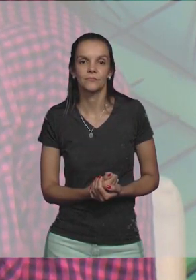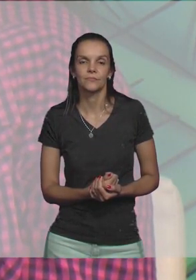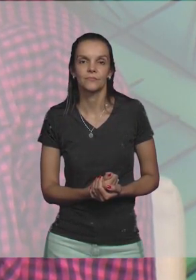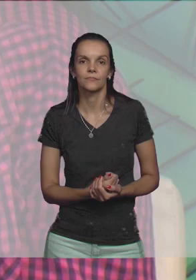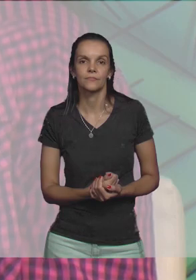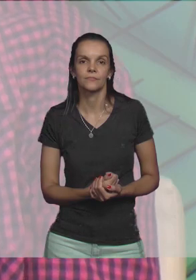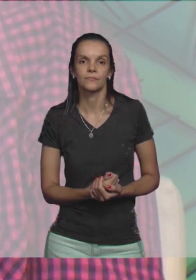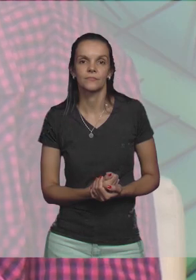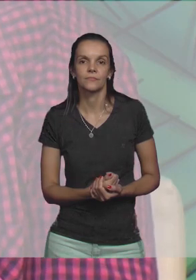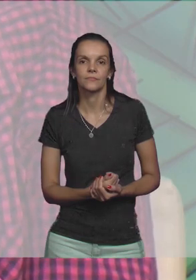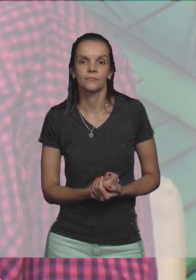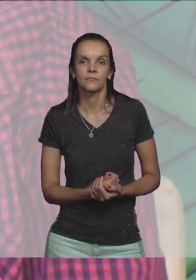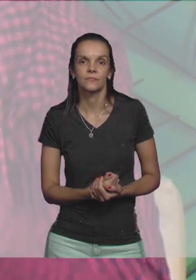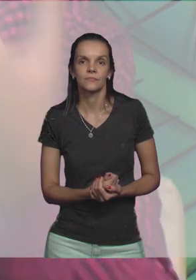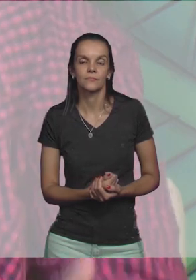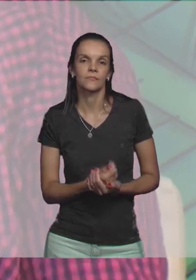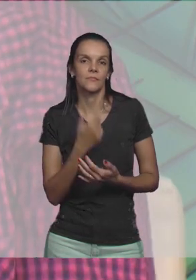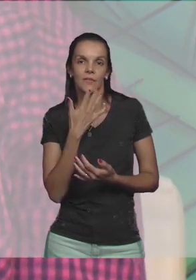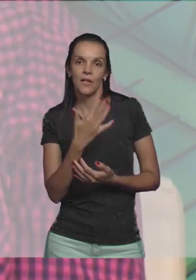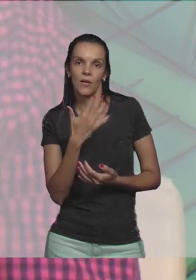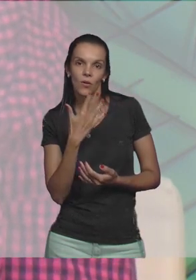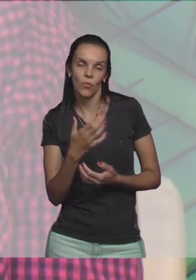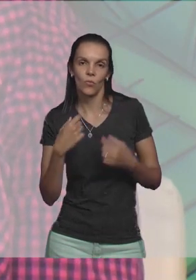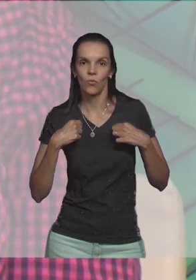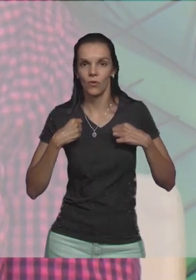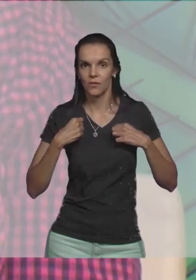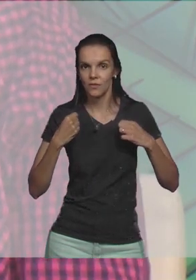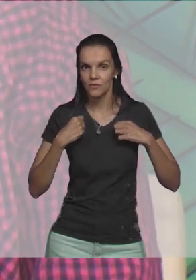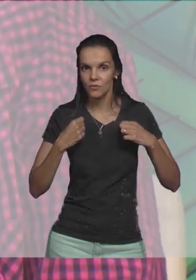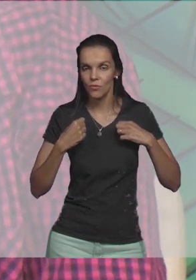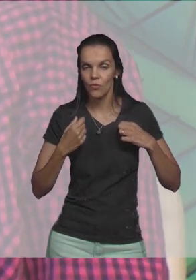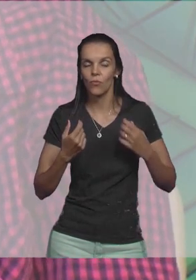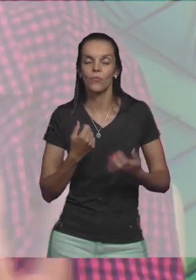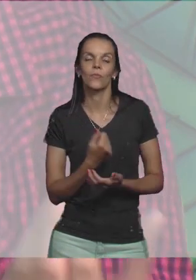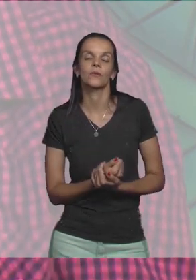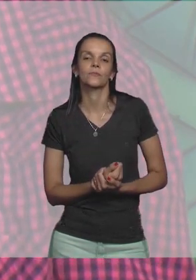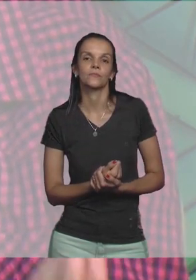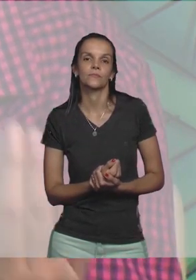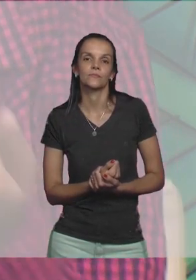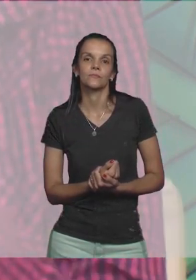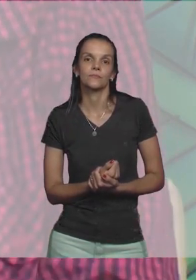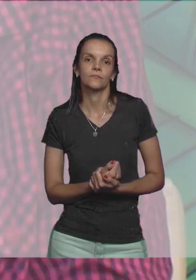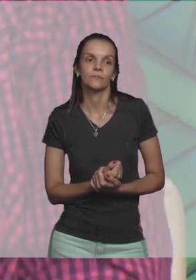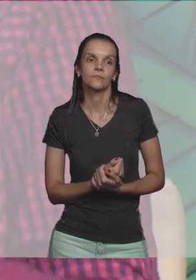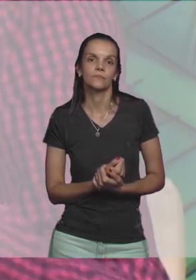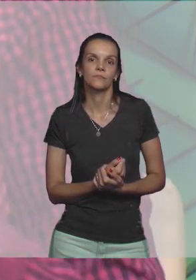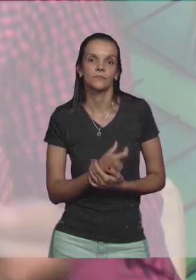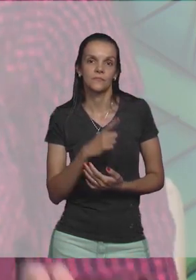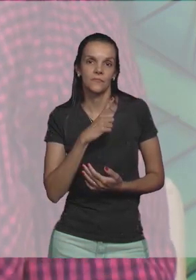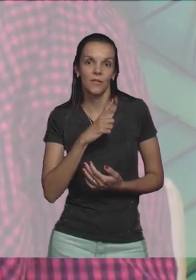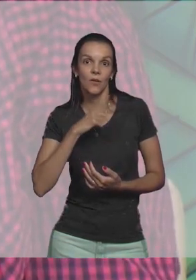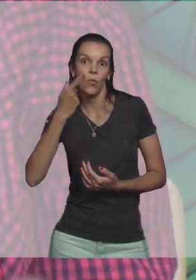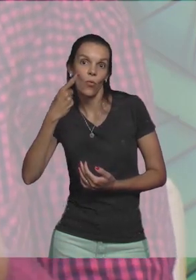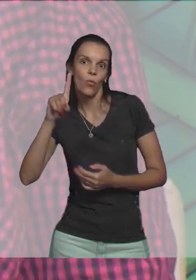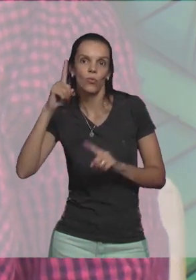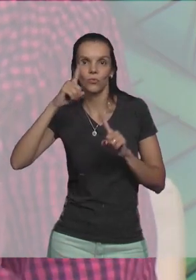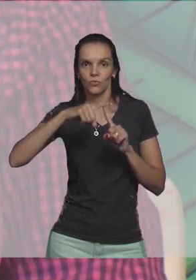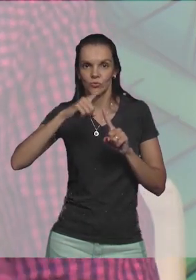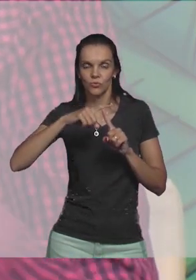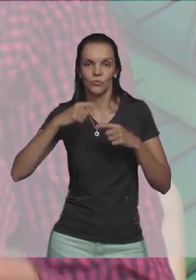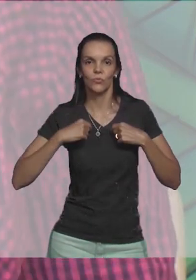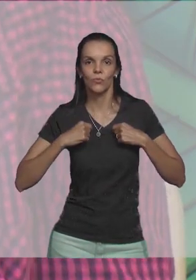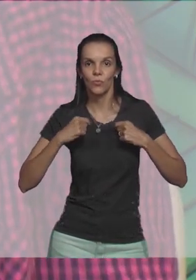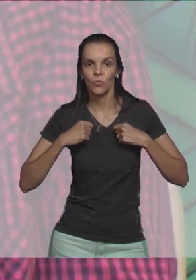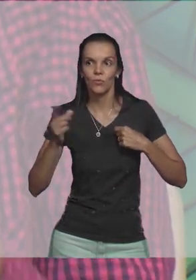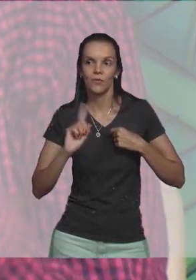muito importantes. A cor das roupas, né? A tonalidade de pele da gente pede outros tipos também de cores de roupas